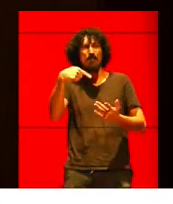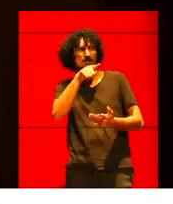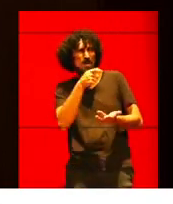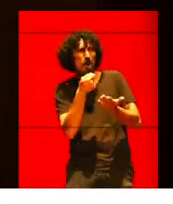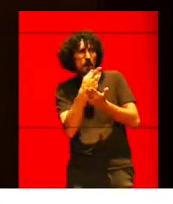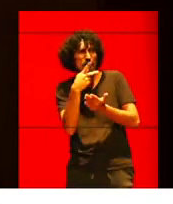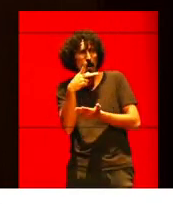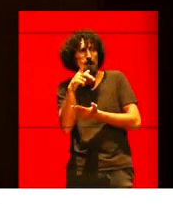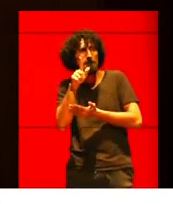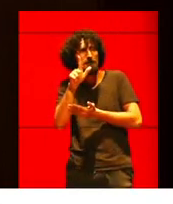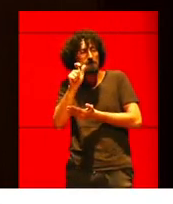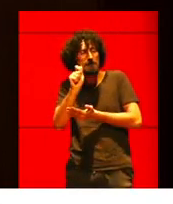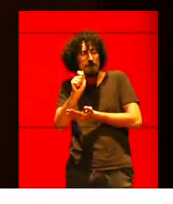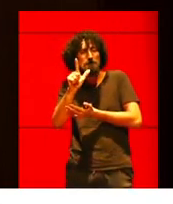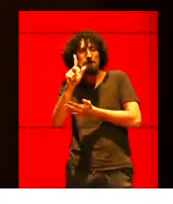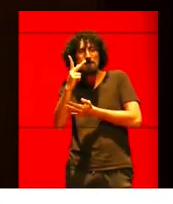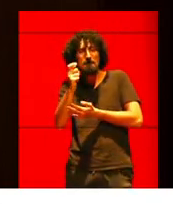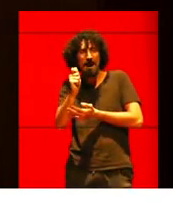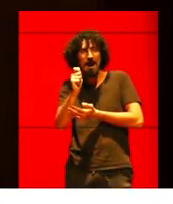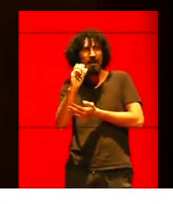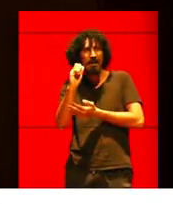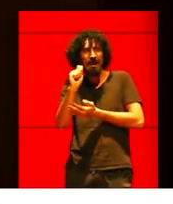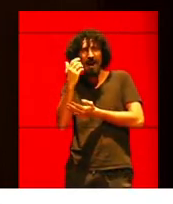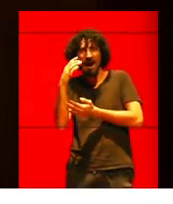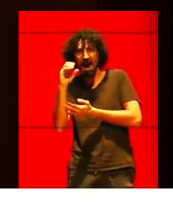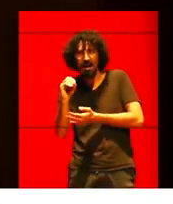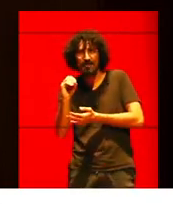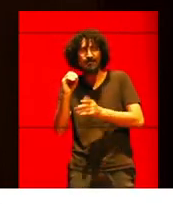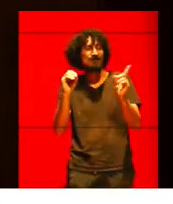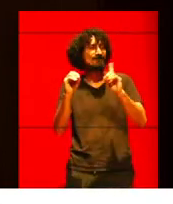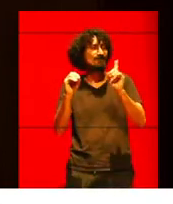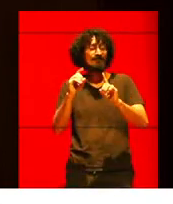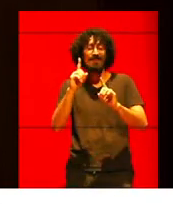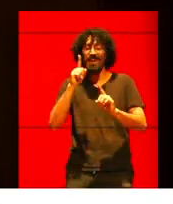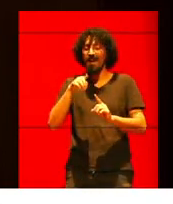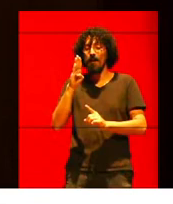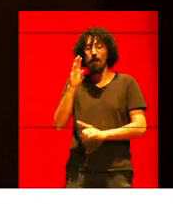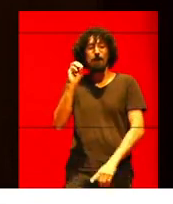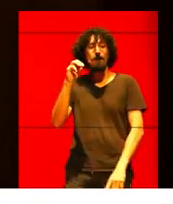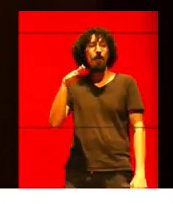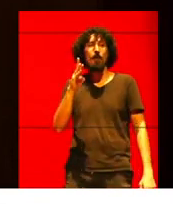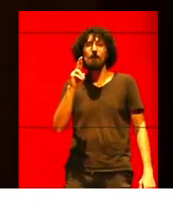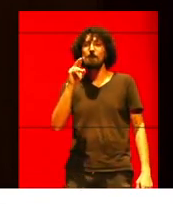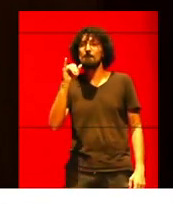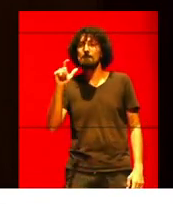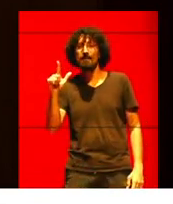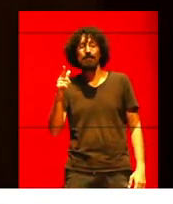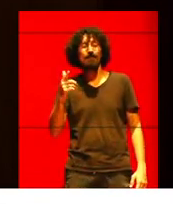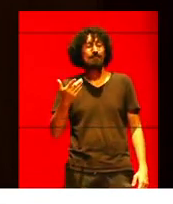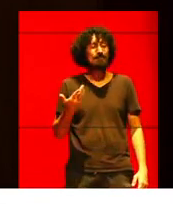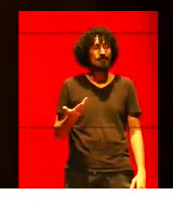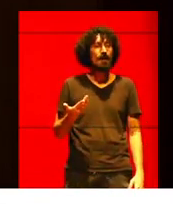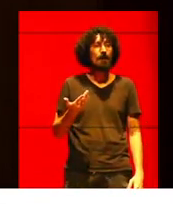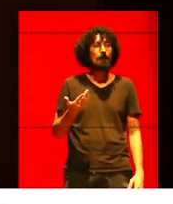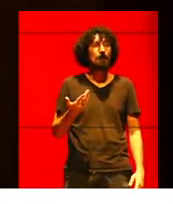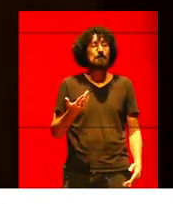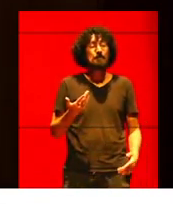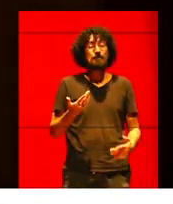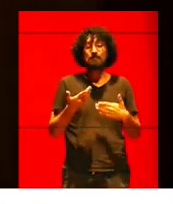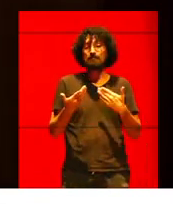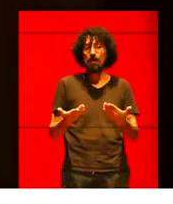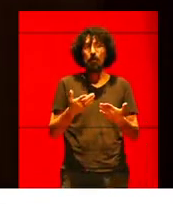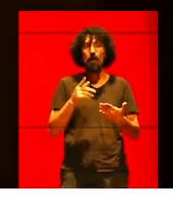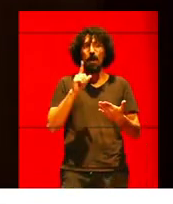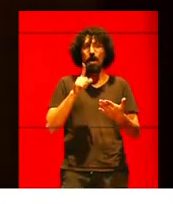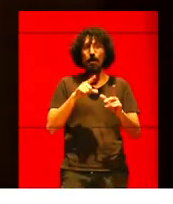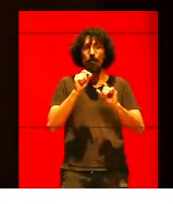bombril. E quando chegava em casa, você apanhava, que não tinha a palavra bombril, tu voltava. Tem bombril não, mãe. Pá, volta. Aí tinha